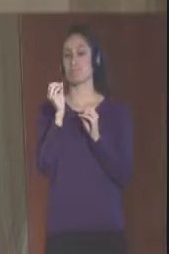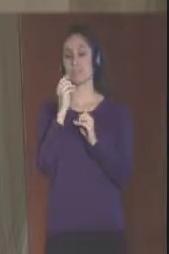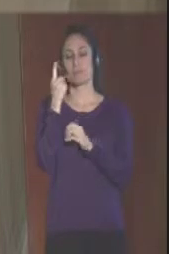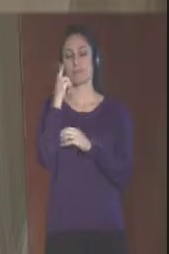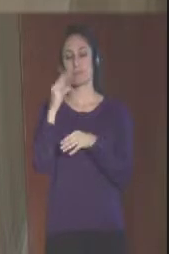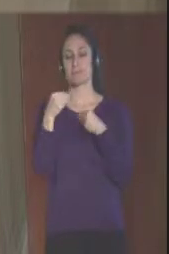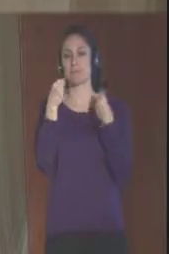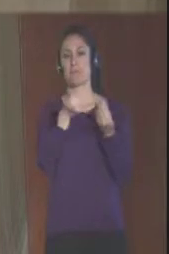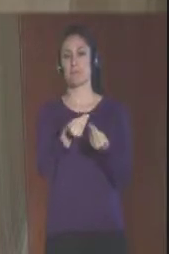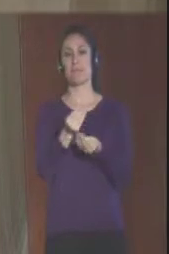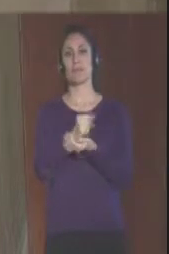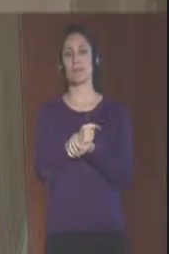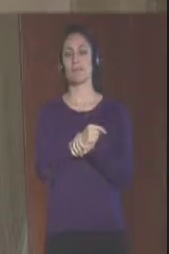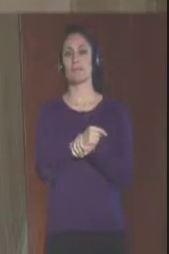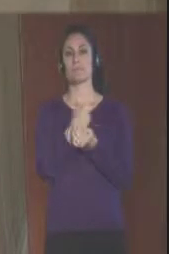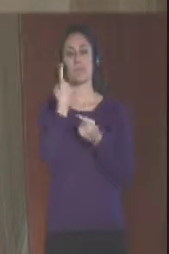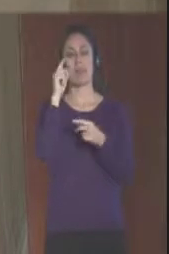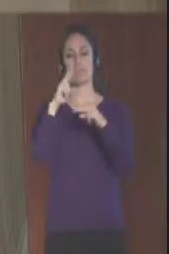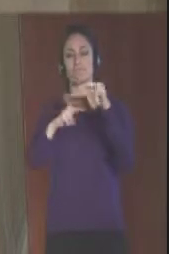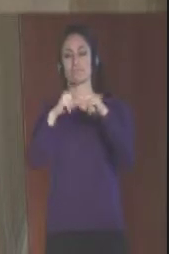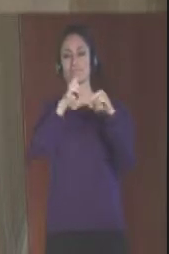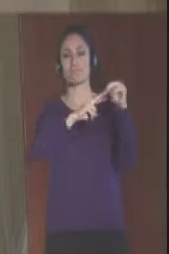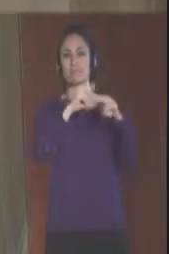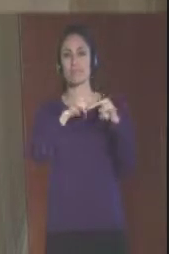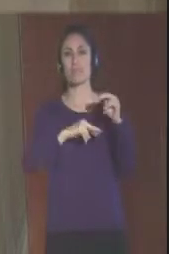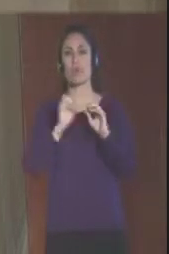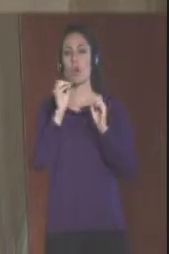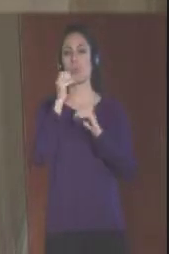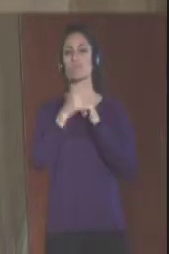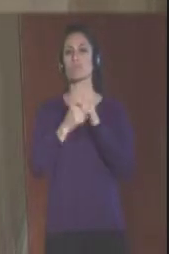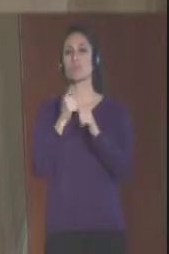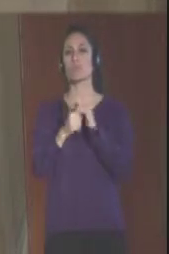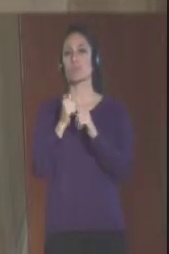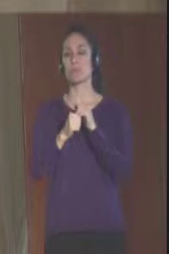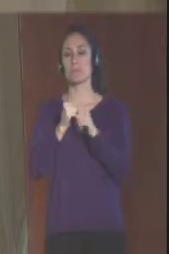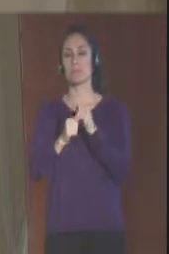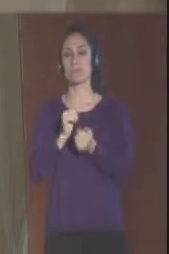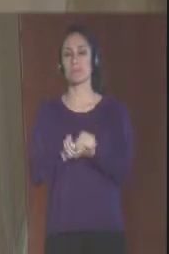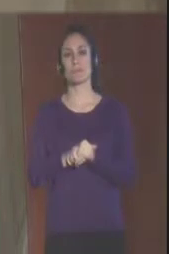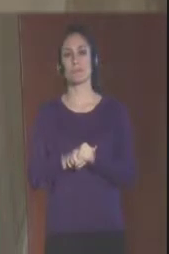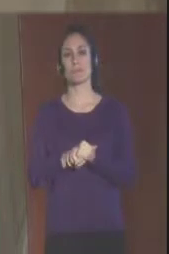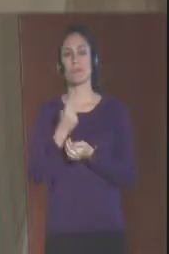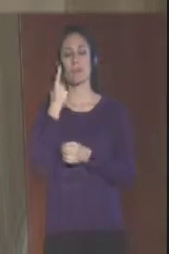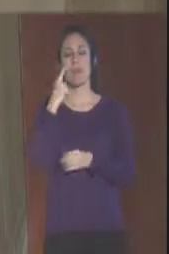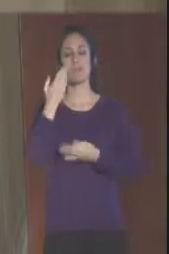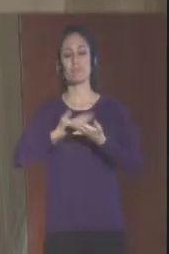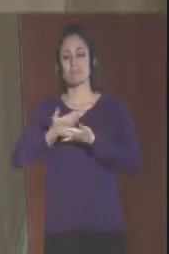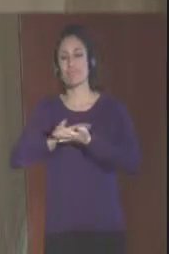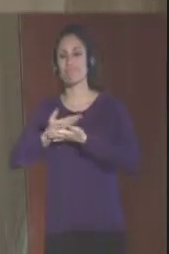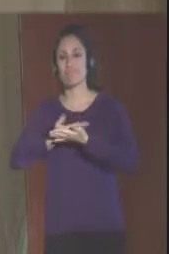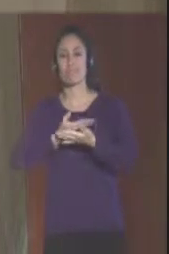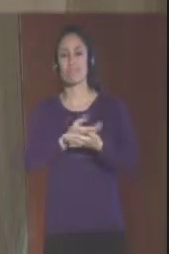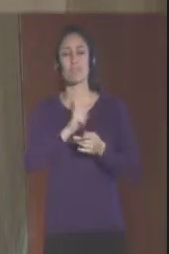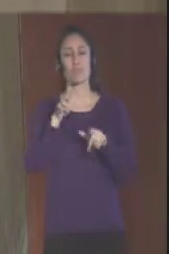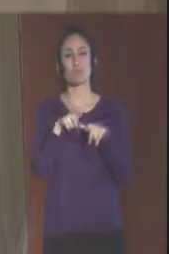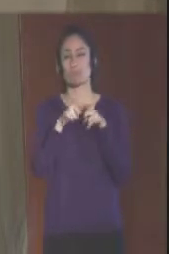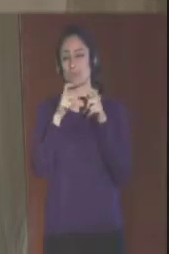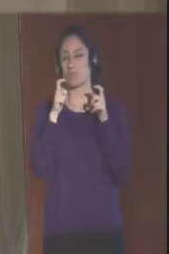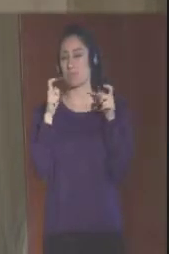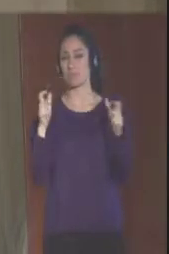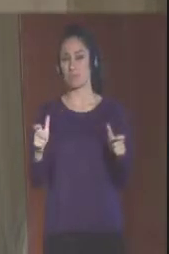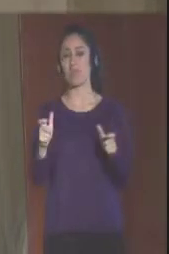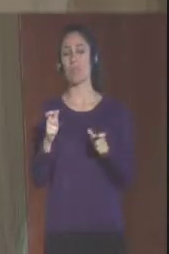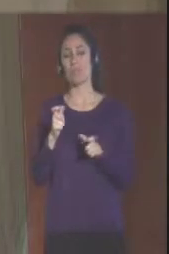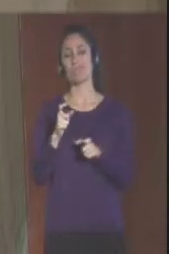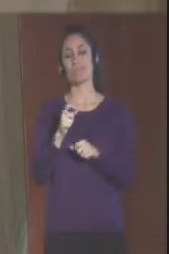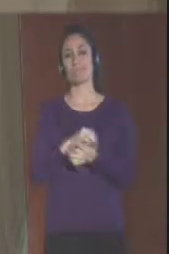obras, os entraves burocráticos são tão grandes que acaba vindo uma outra catástrofe e